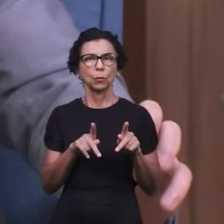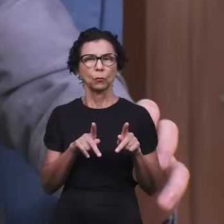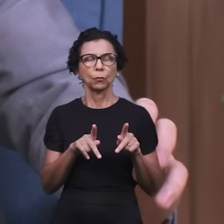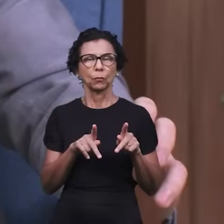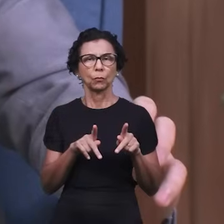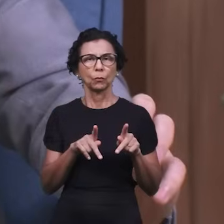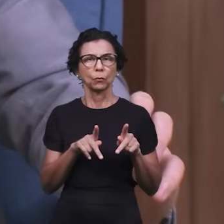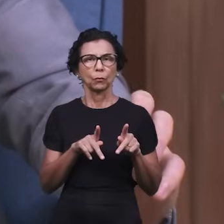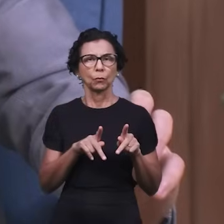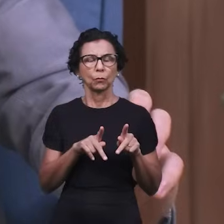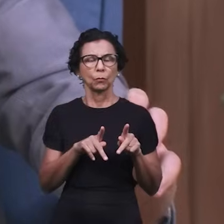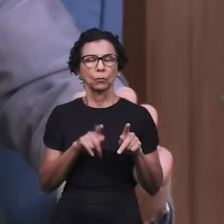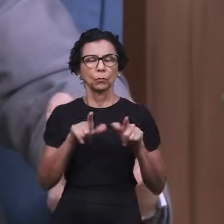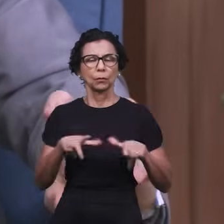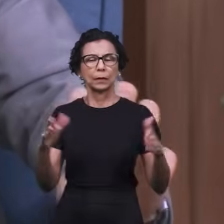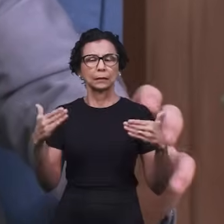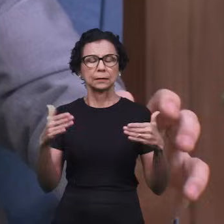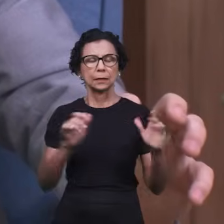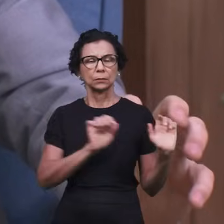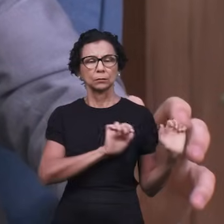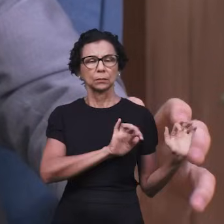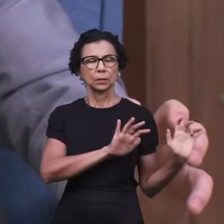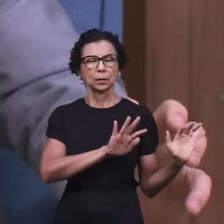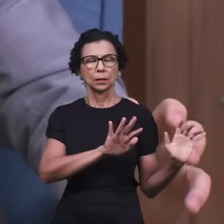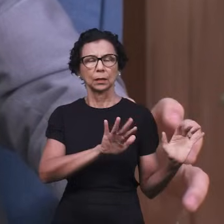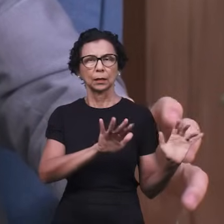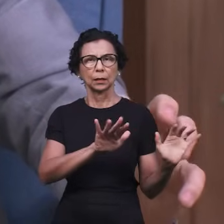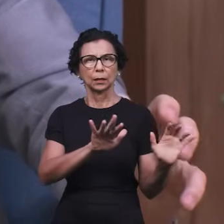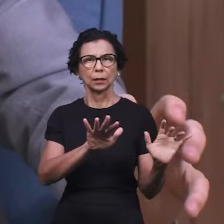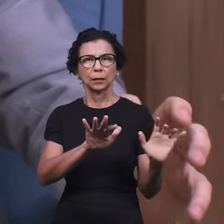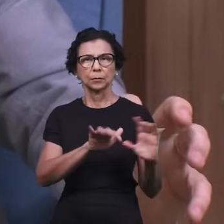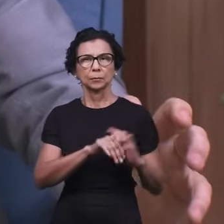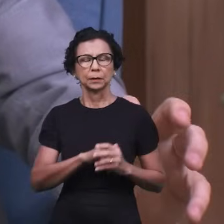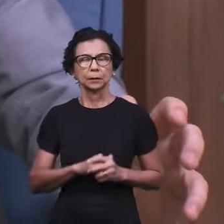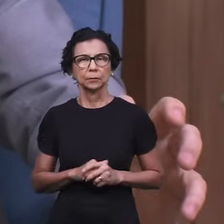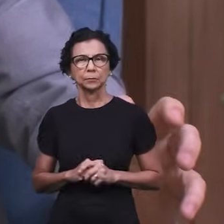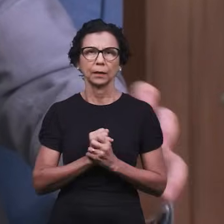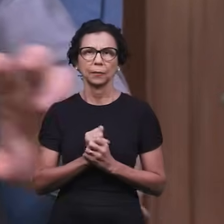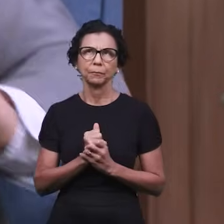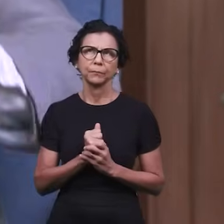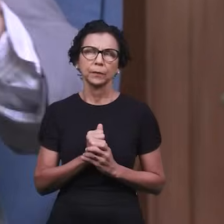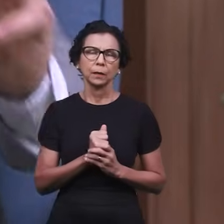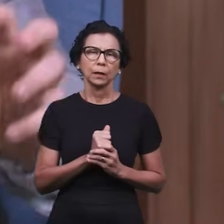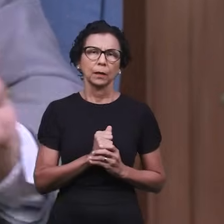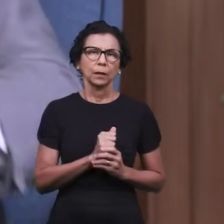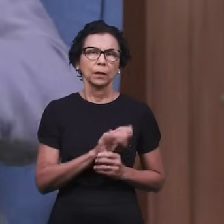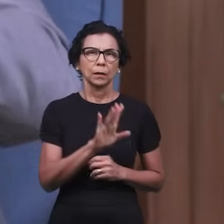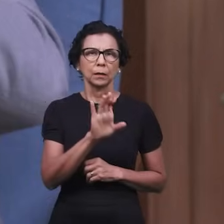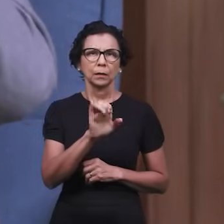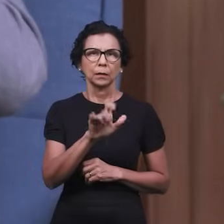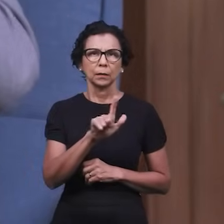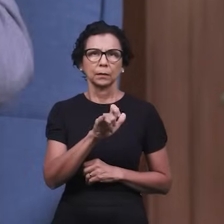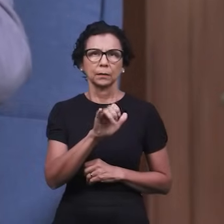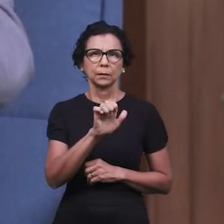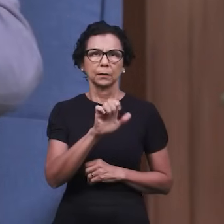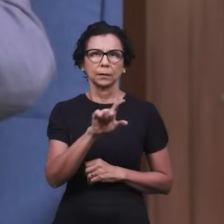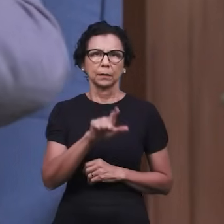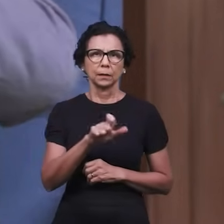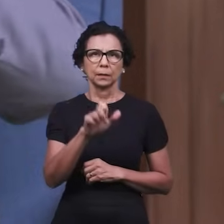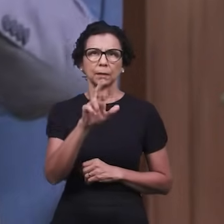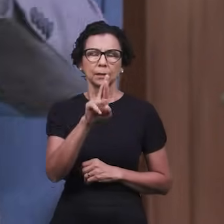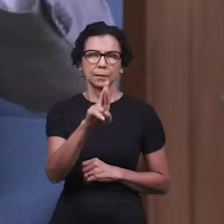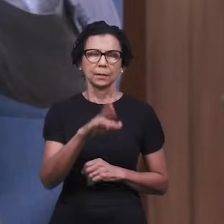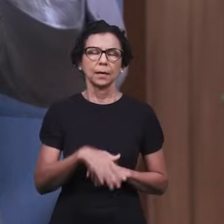um camelo, né? Os 10 camelos que faziam parte da comitiva. Quer dizer, uma comitiva, provavelmente pessoas a